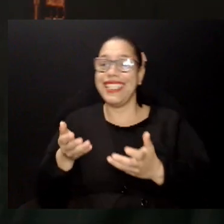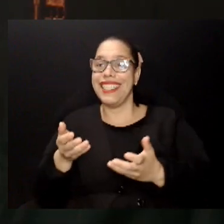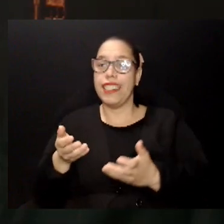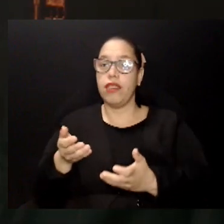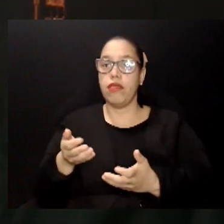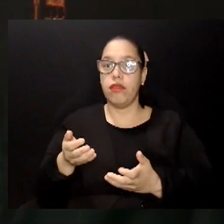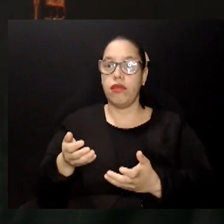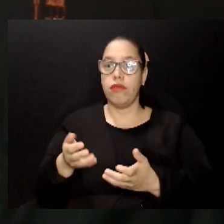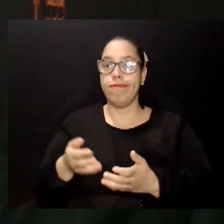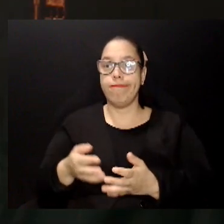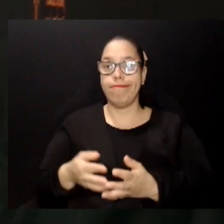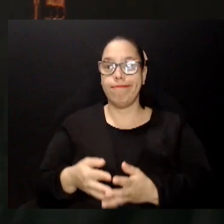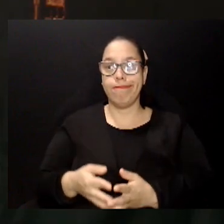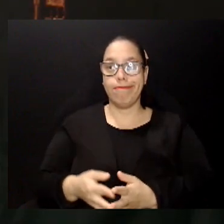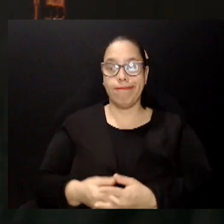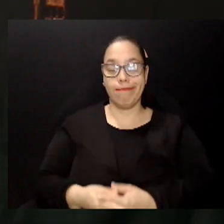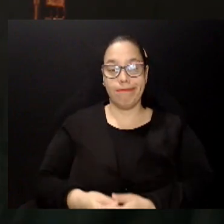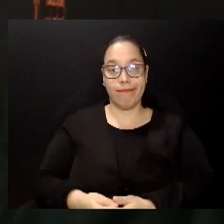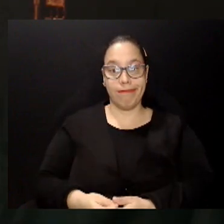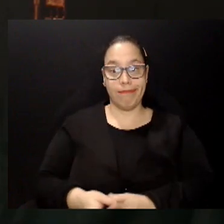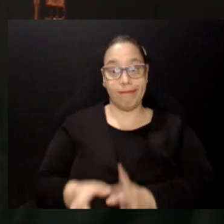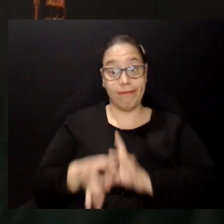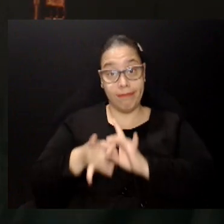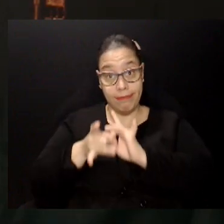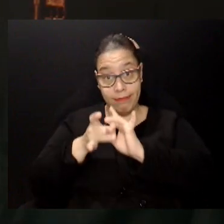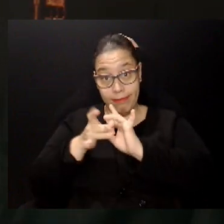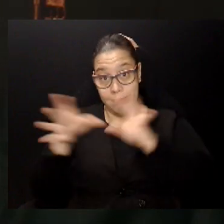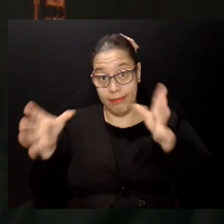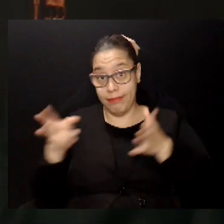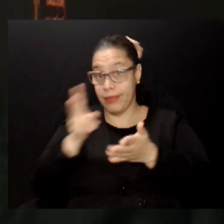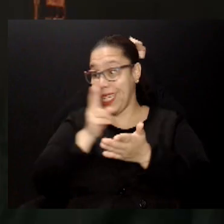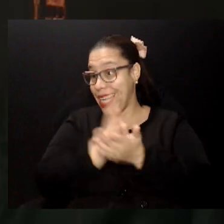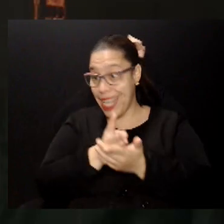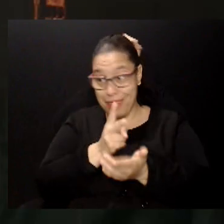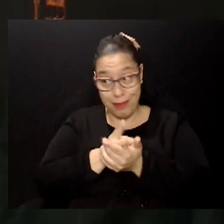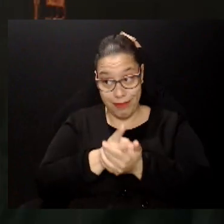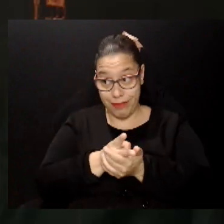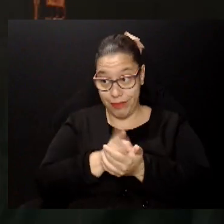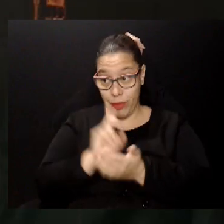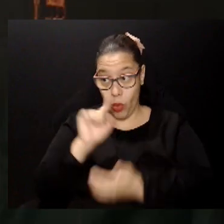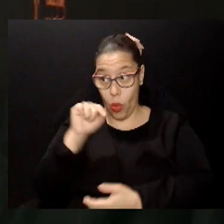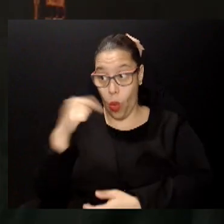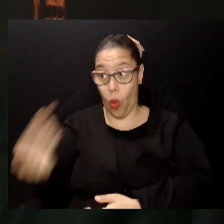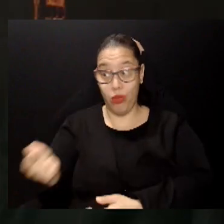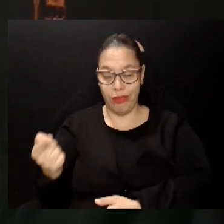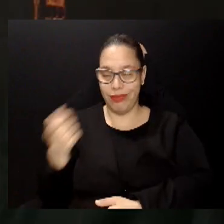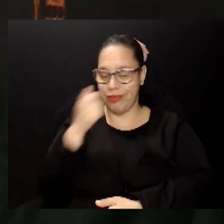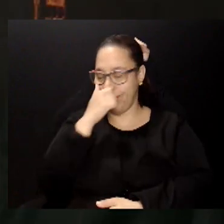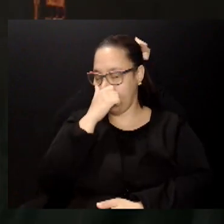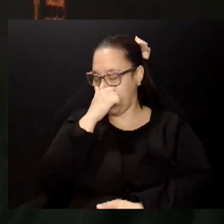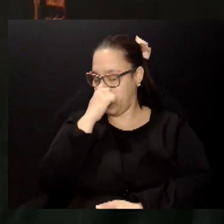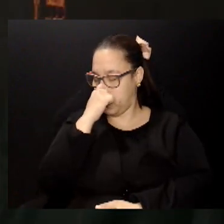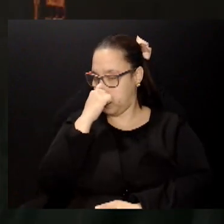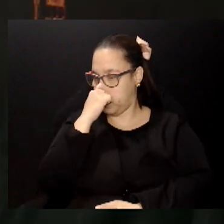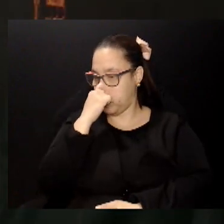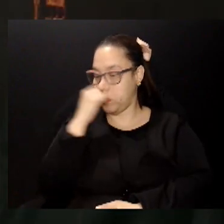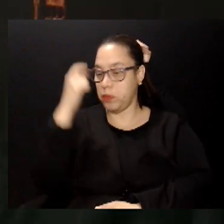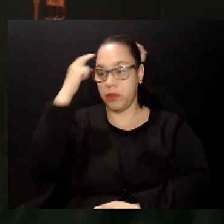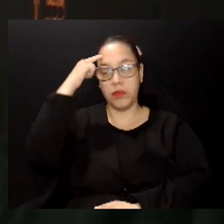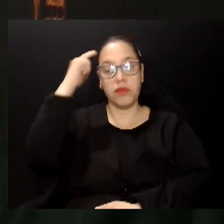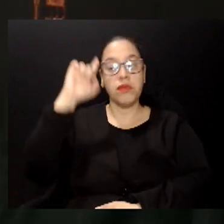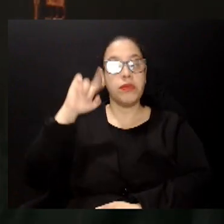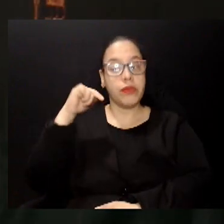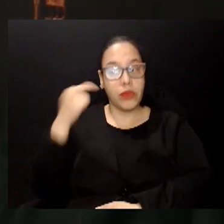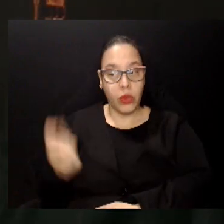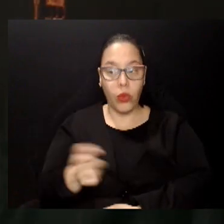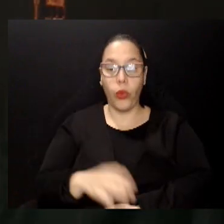estar disponível, né, para o outro. Você sempre está pensando no outro.